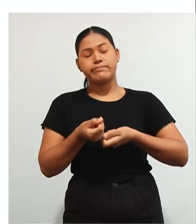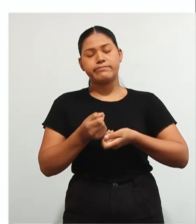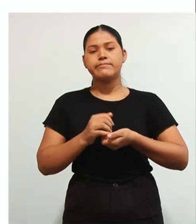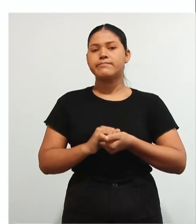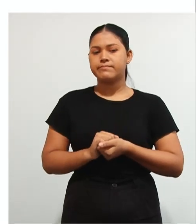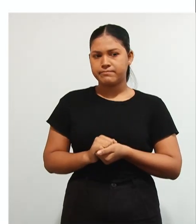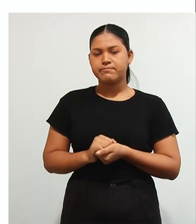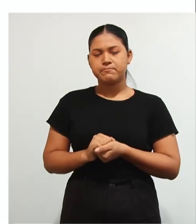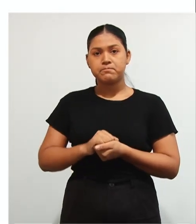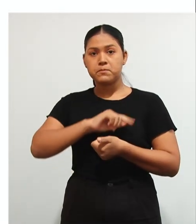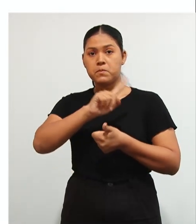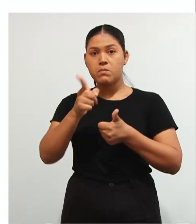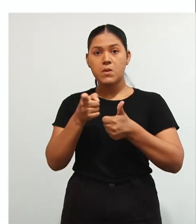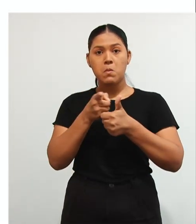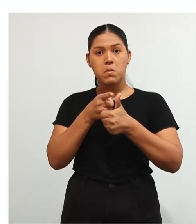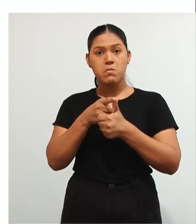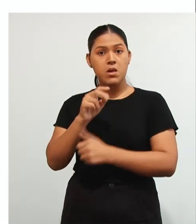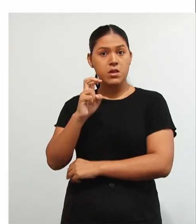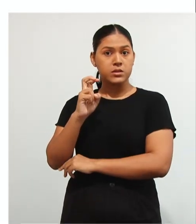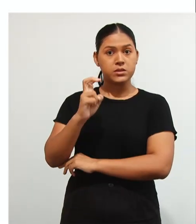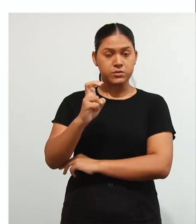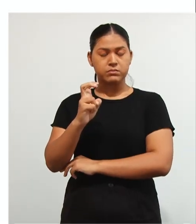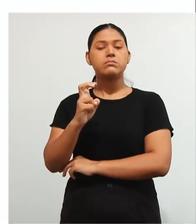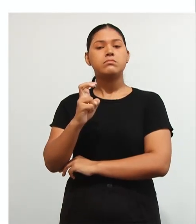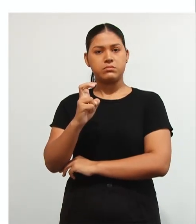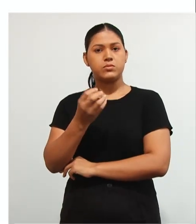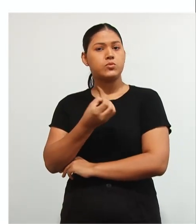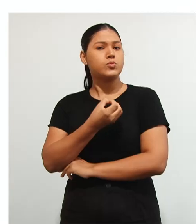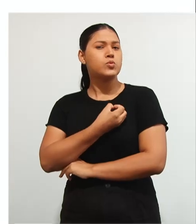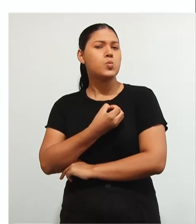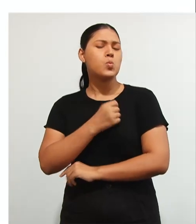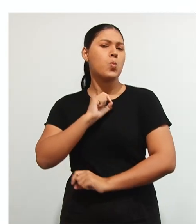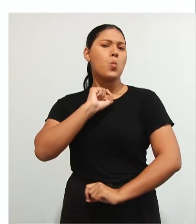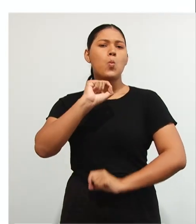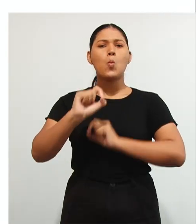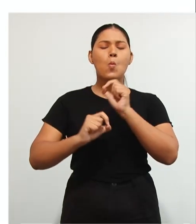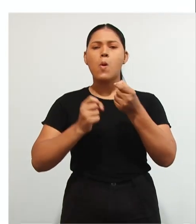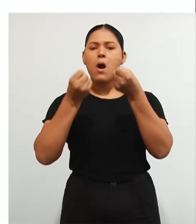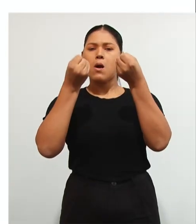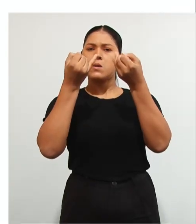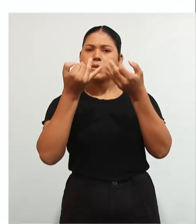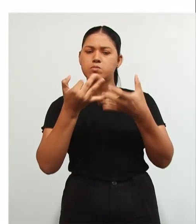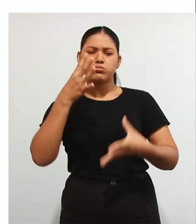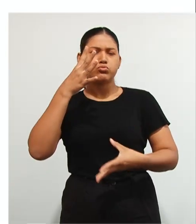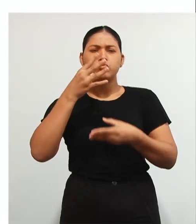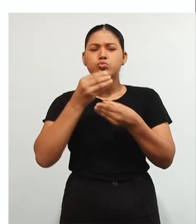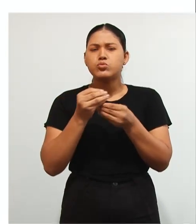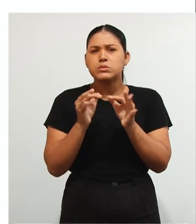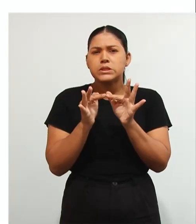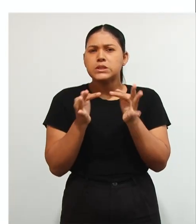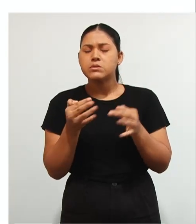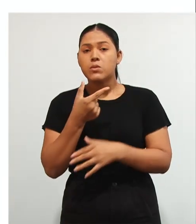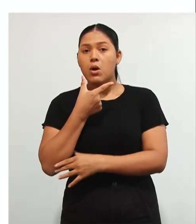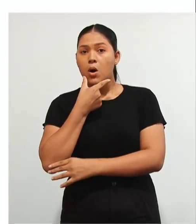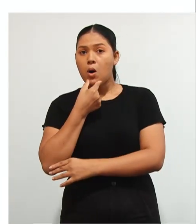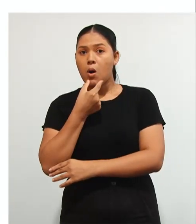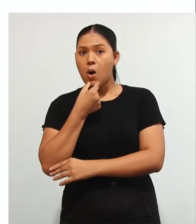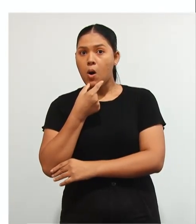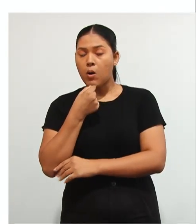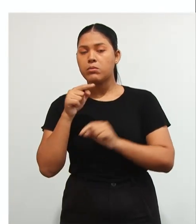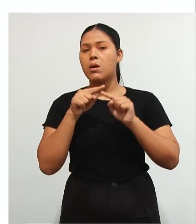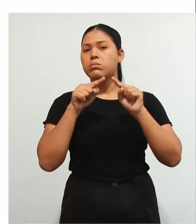Começamos então o princípio número 5. É um princípio que resume ideias do David Ricardo, economista atuou